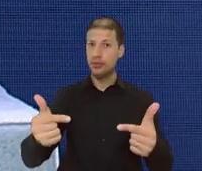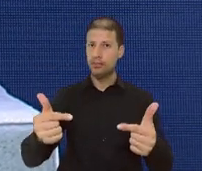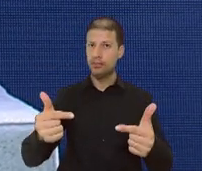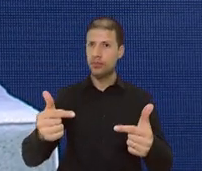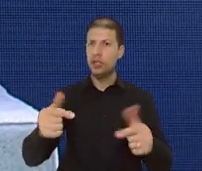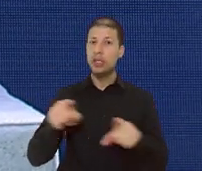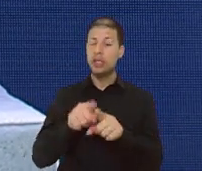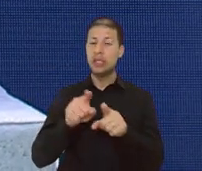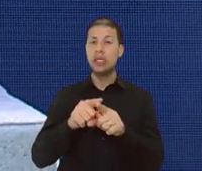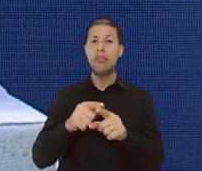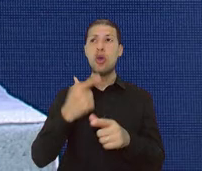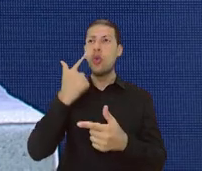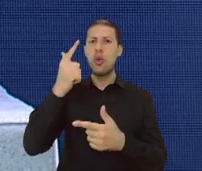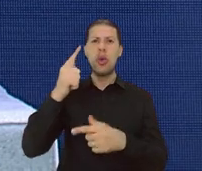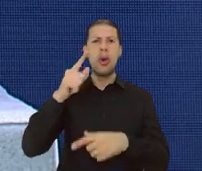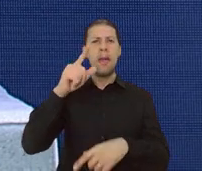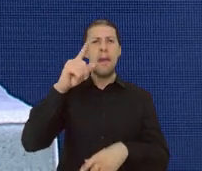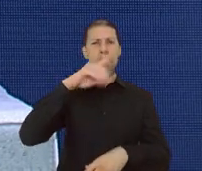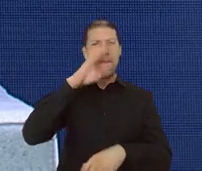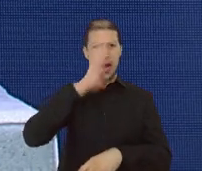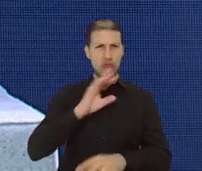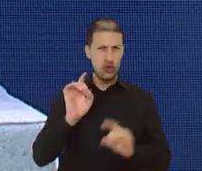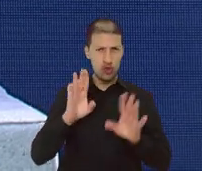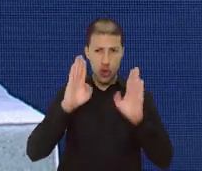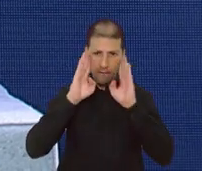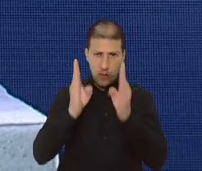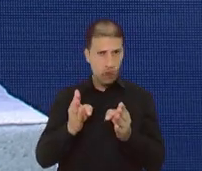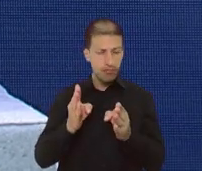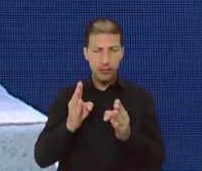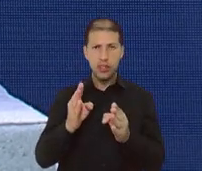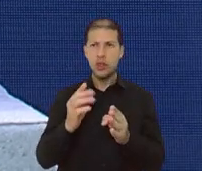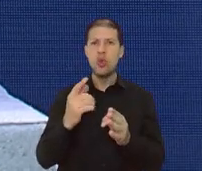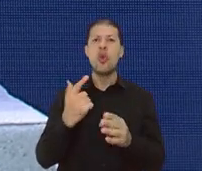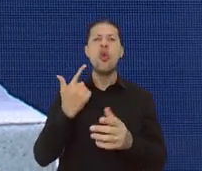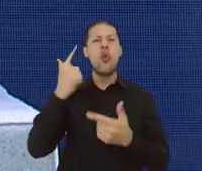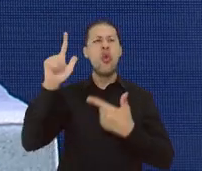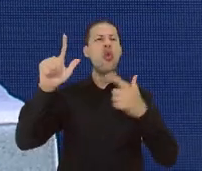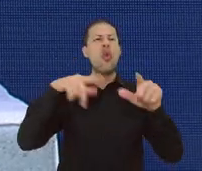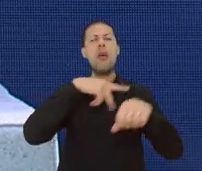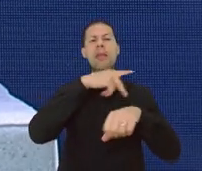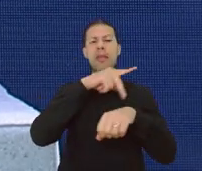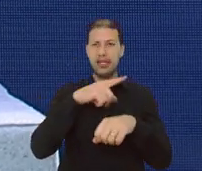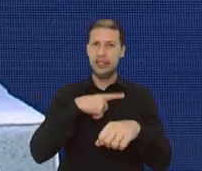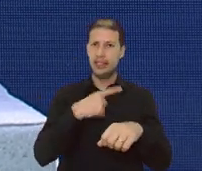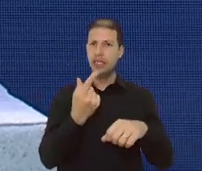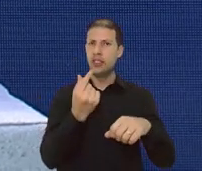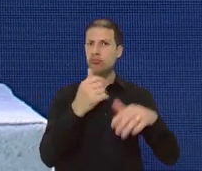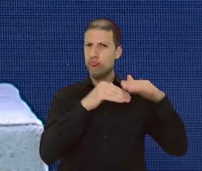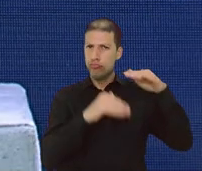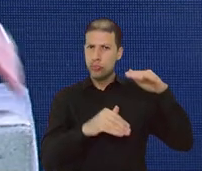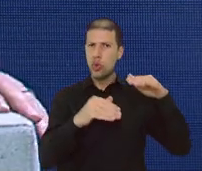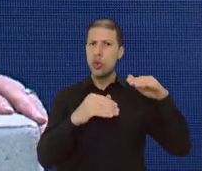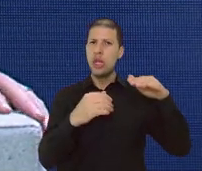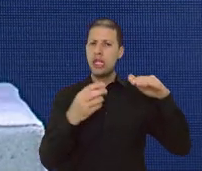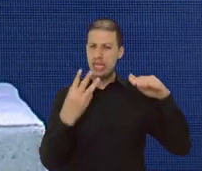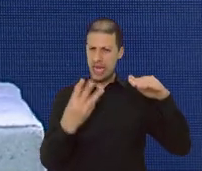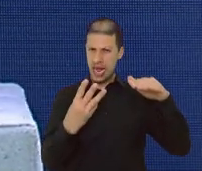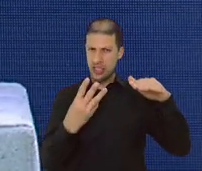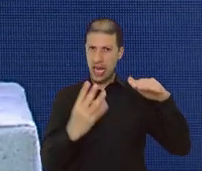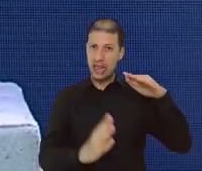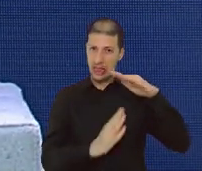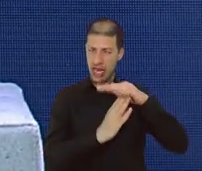nós somos muito concentrados no Brasil até o nosso fundo 3 a partir do fundo 4 a gente começa a olhar Brasil e América Latina e